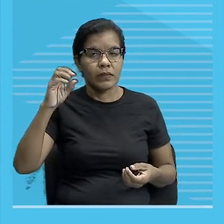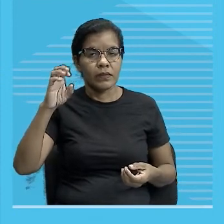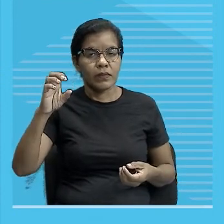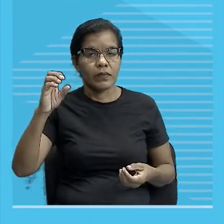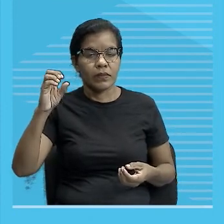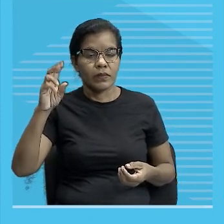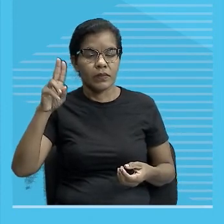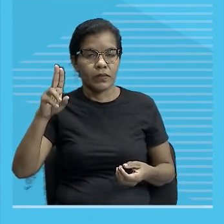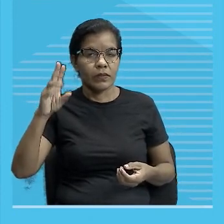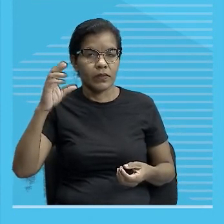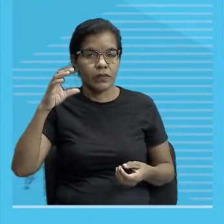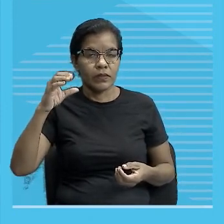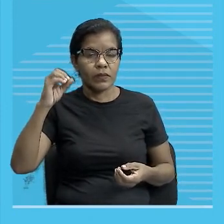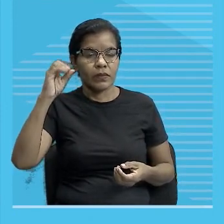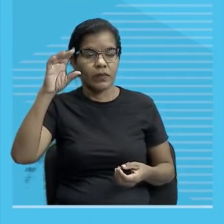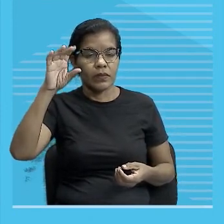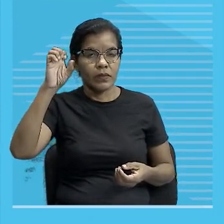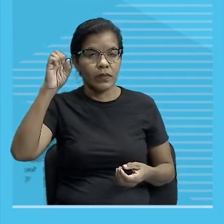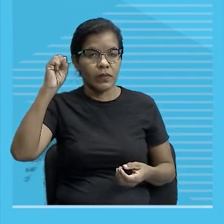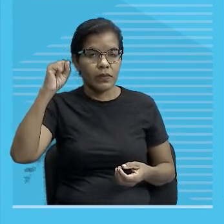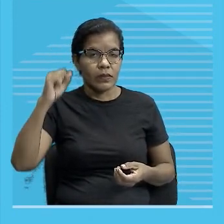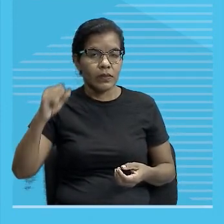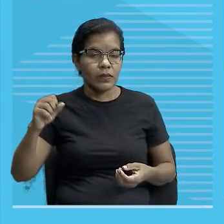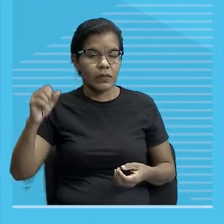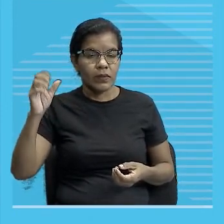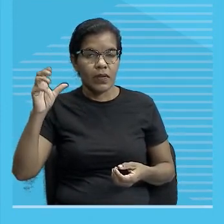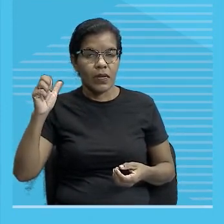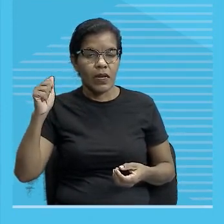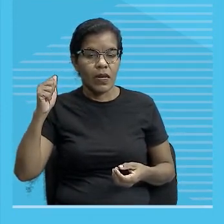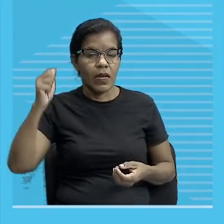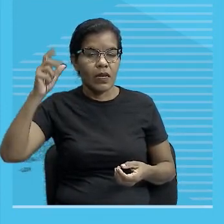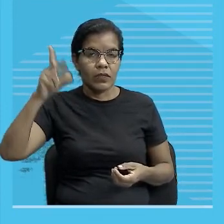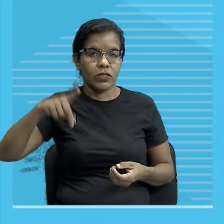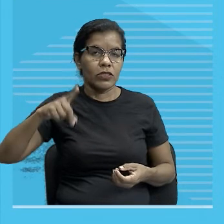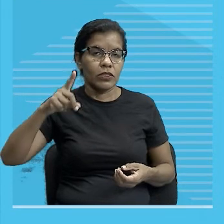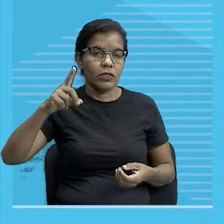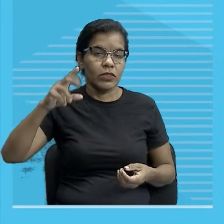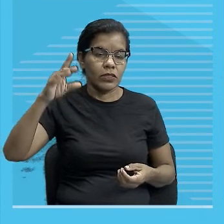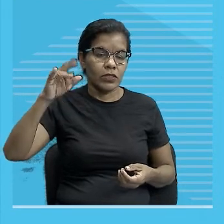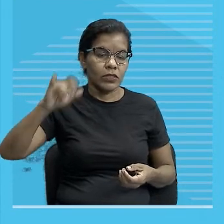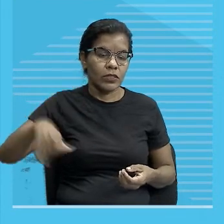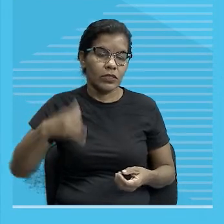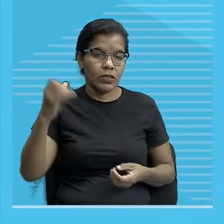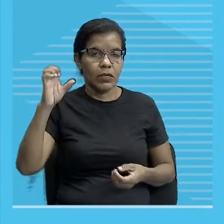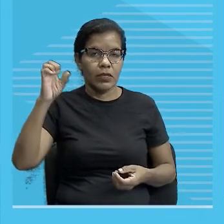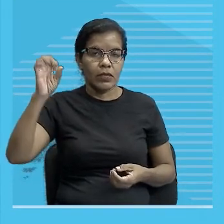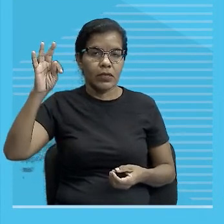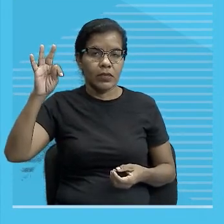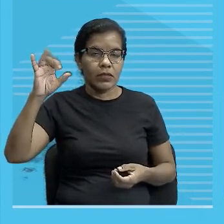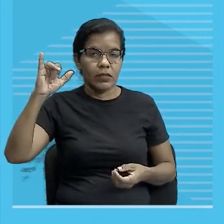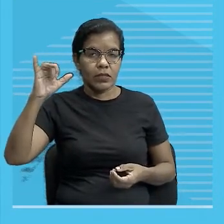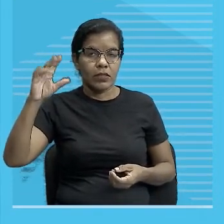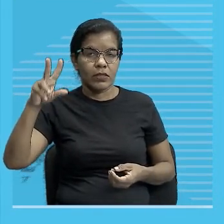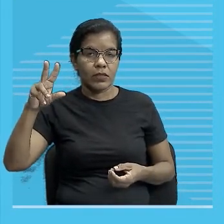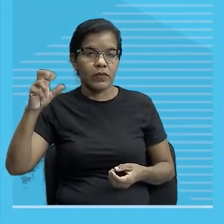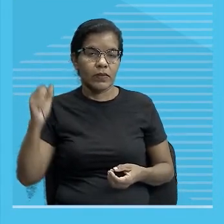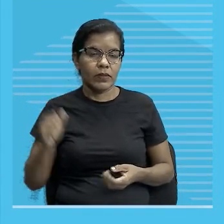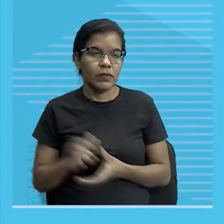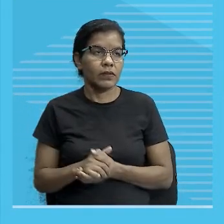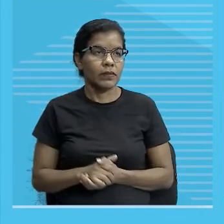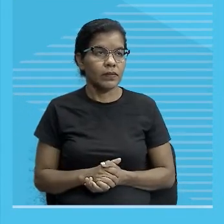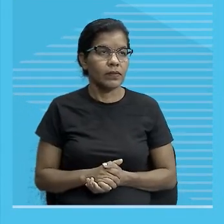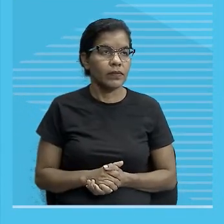gente? E claro que eu vou mostrar em exemplos isso aí. Se preocupe que eu não vou deixar você, querido estudante, deixa sair no vácuo,